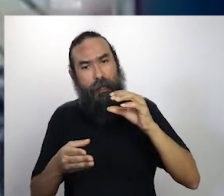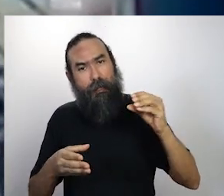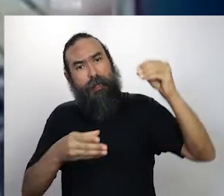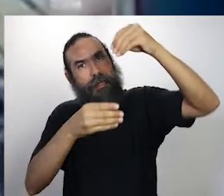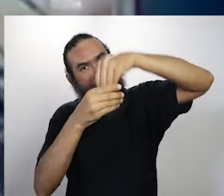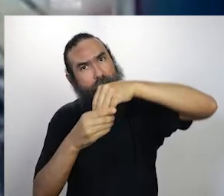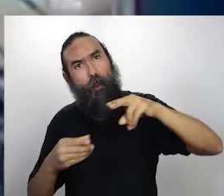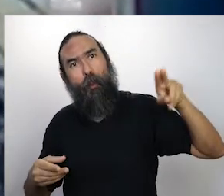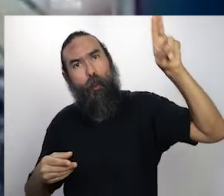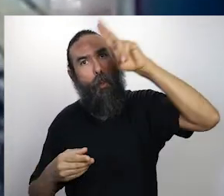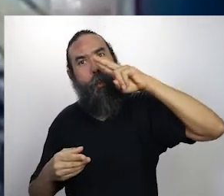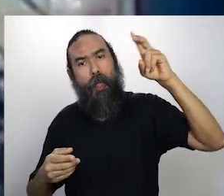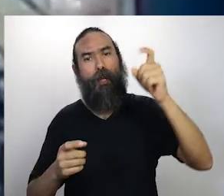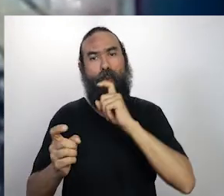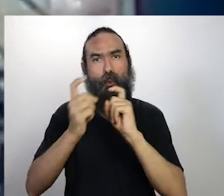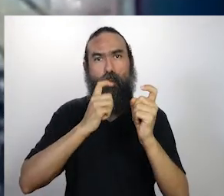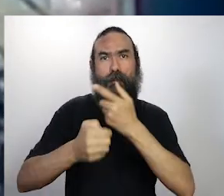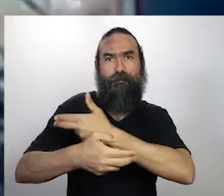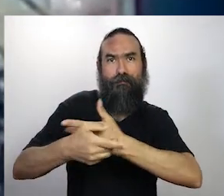identifica